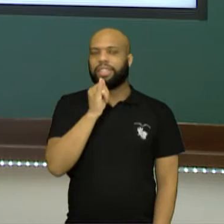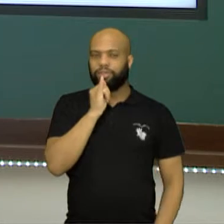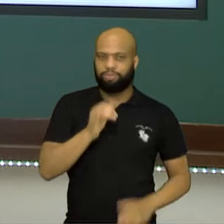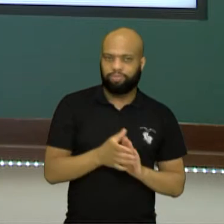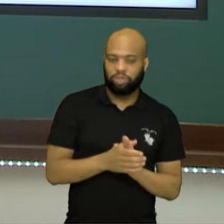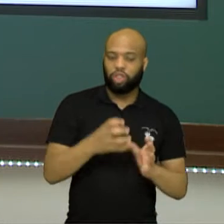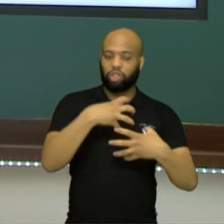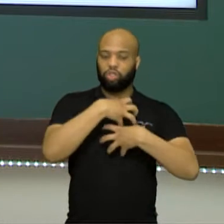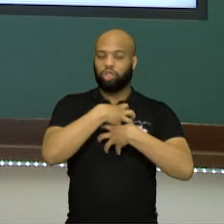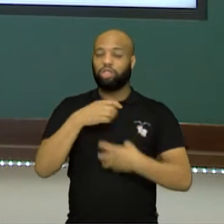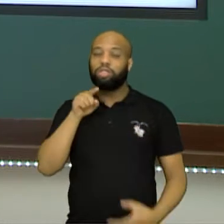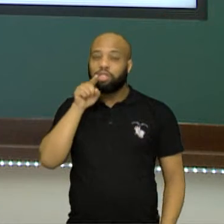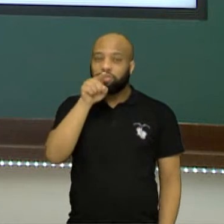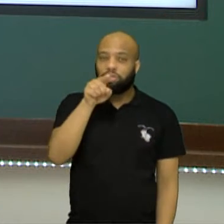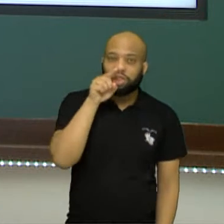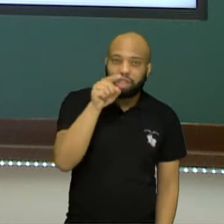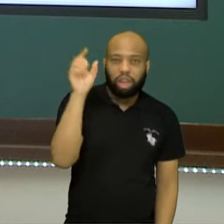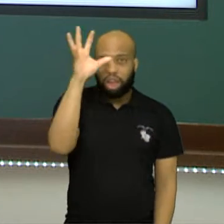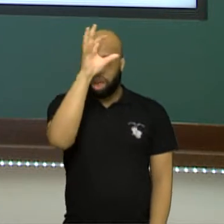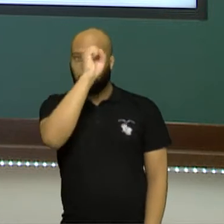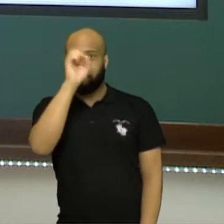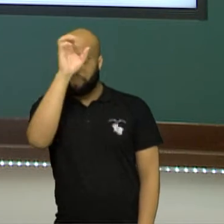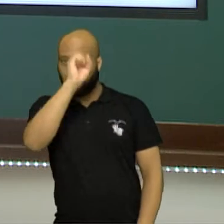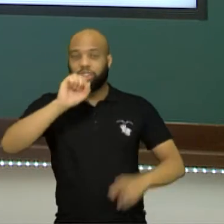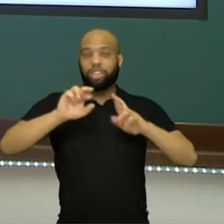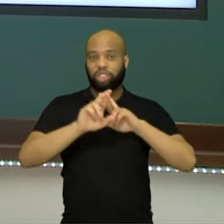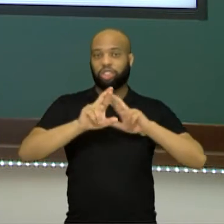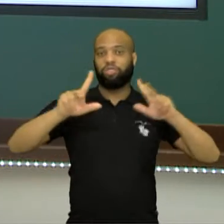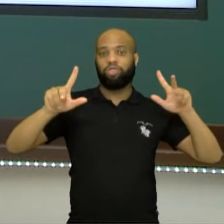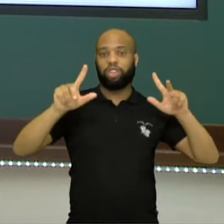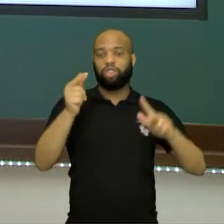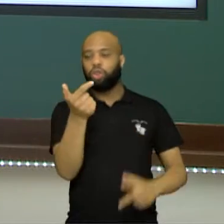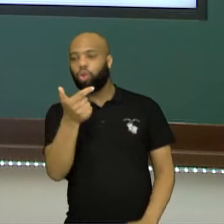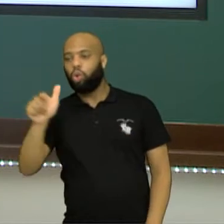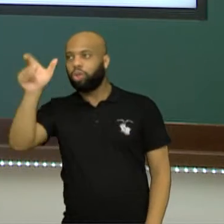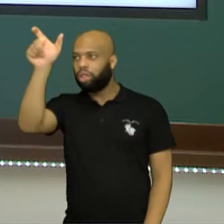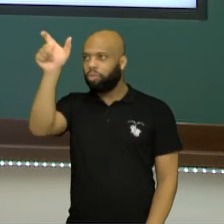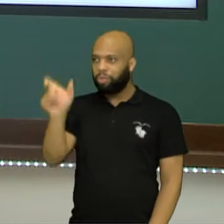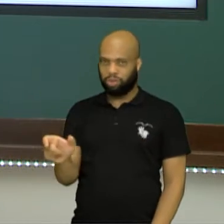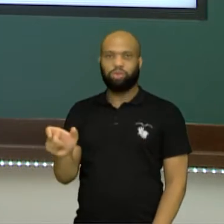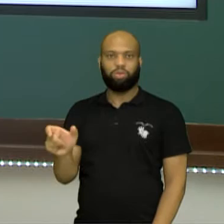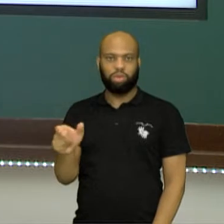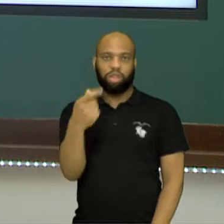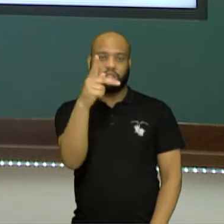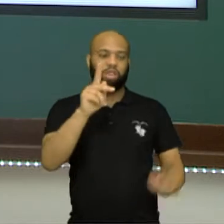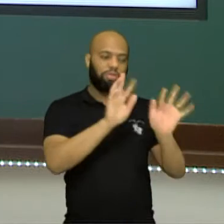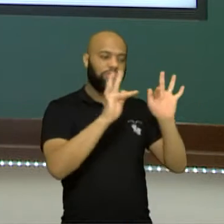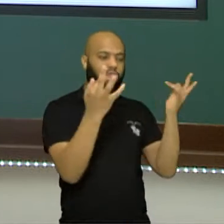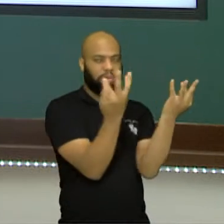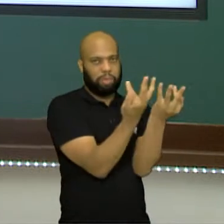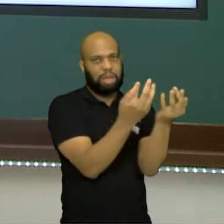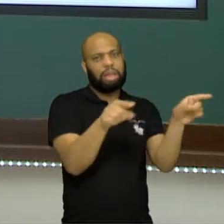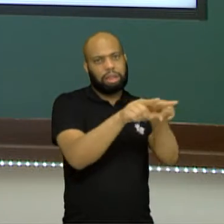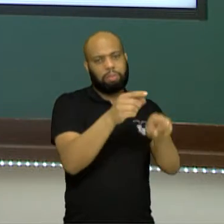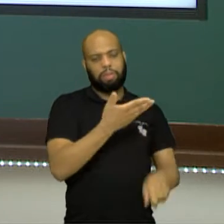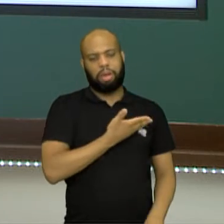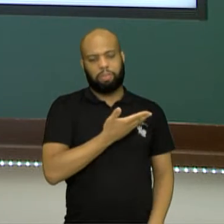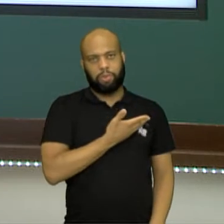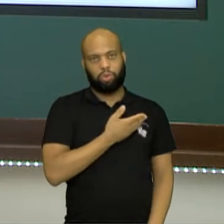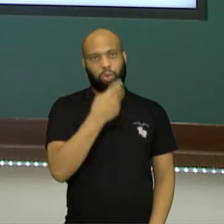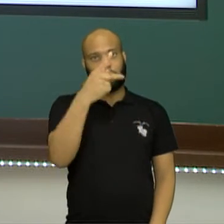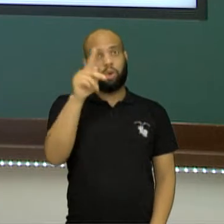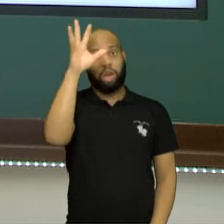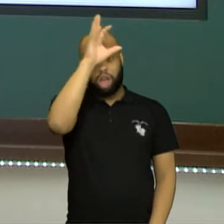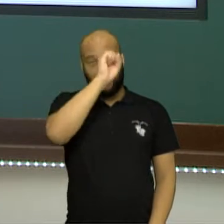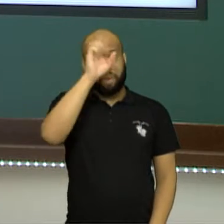você chega ao conhecimento, pode ser diferente da maneira com que as outras pessoas da sua família aprendem ou outros amigos seus. Então,